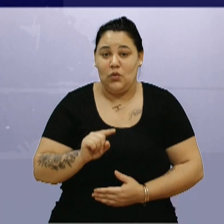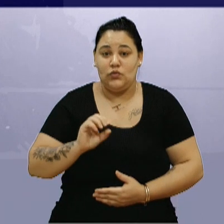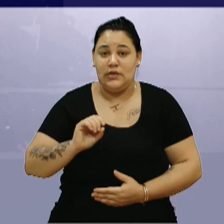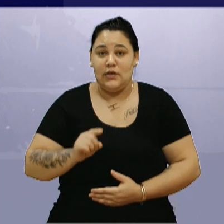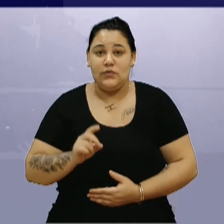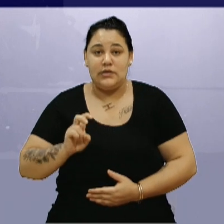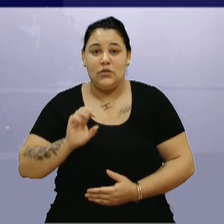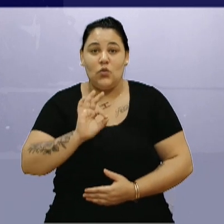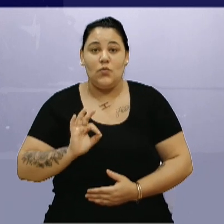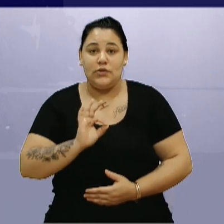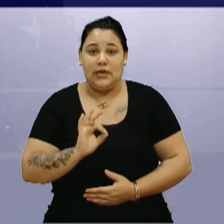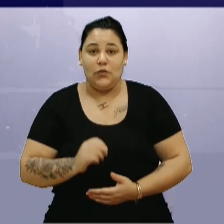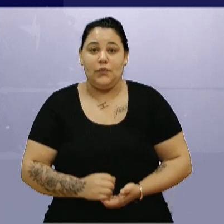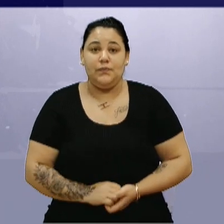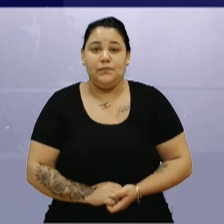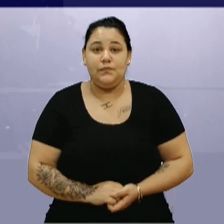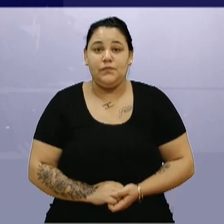30,05%.